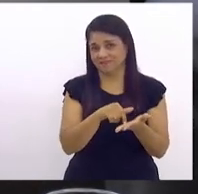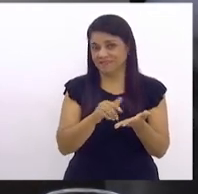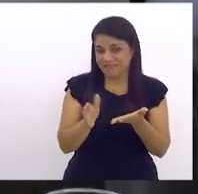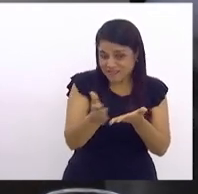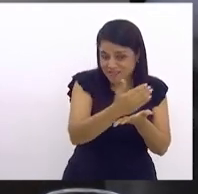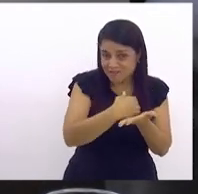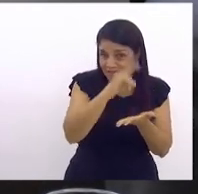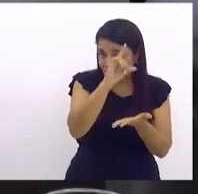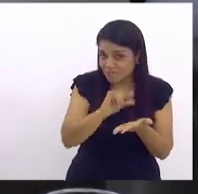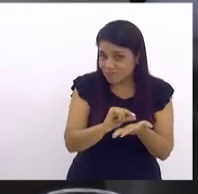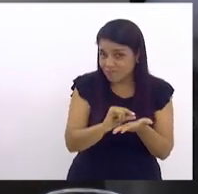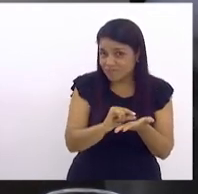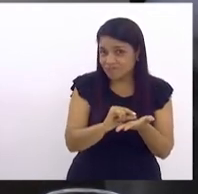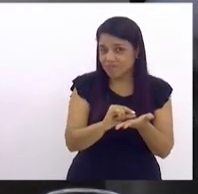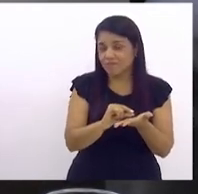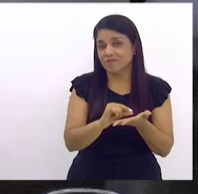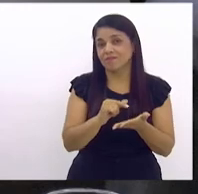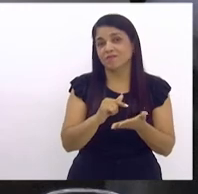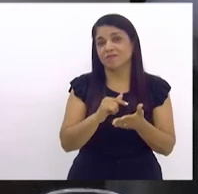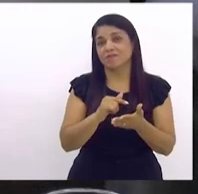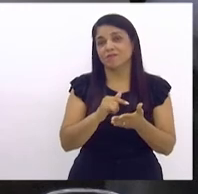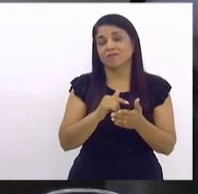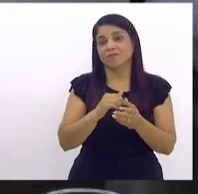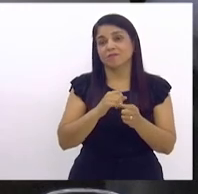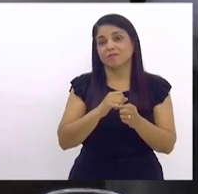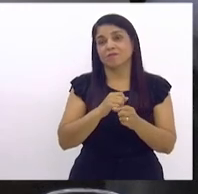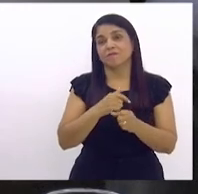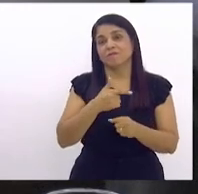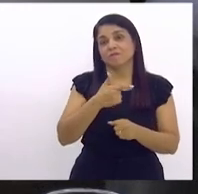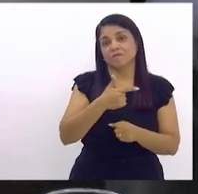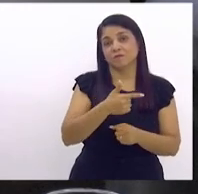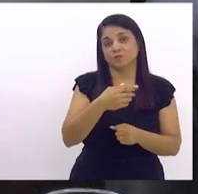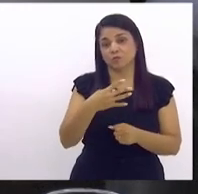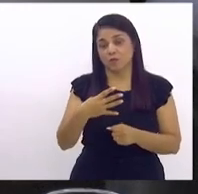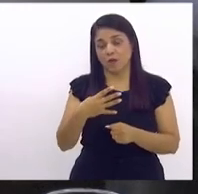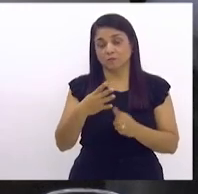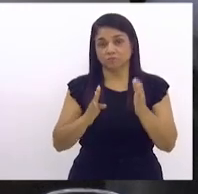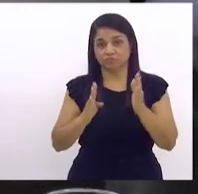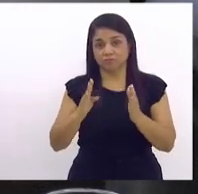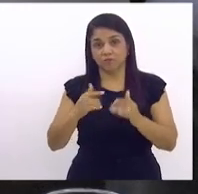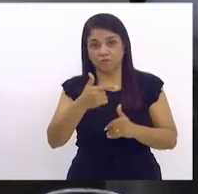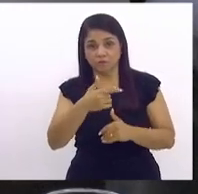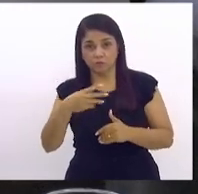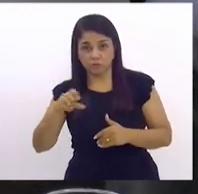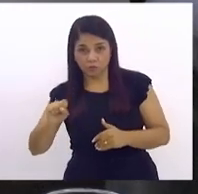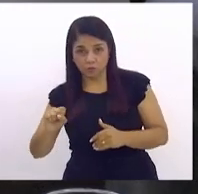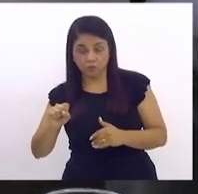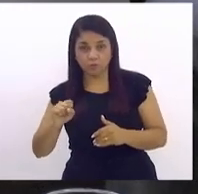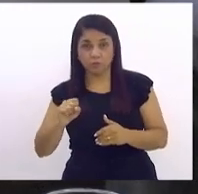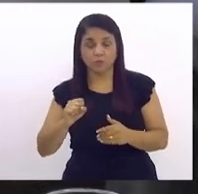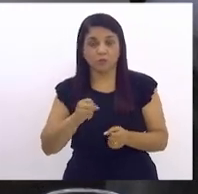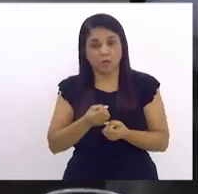nossa receita, entre 24 e 28, menor vai ser a nossa participação na distribuição